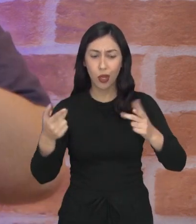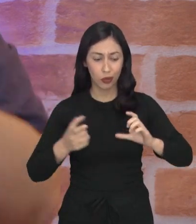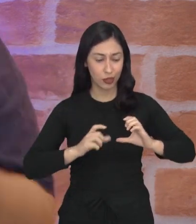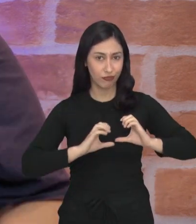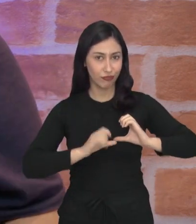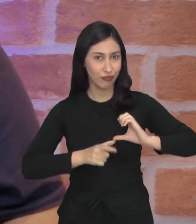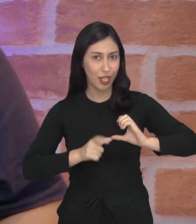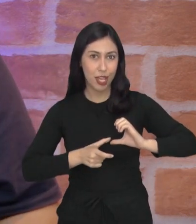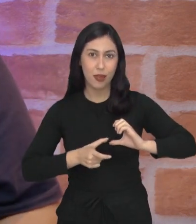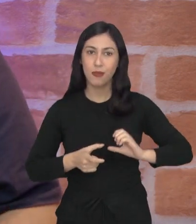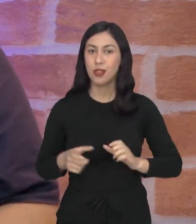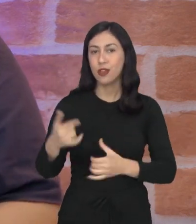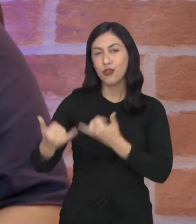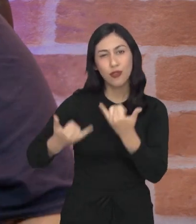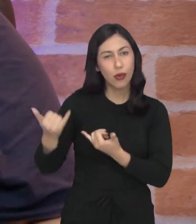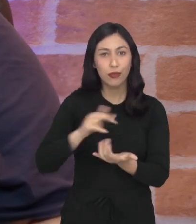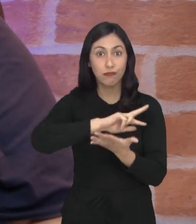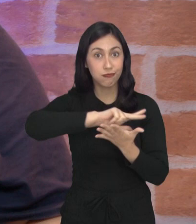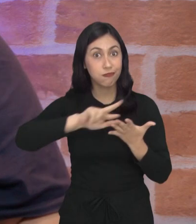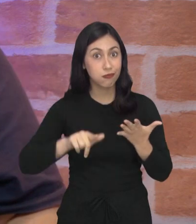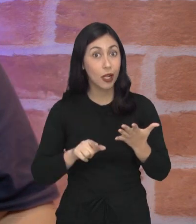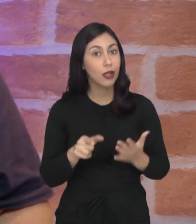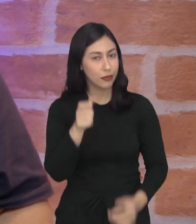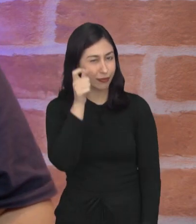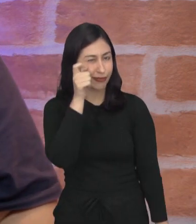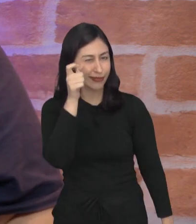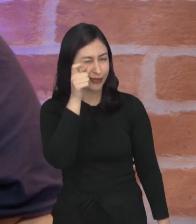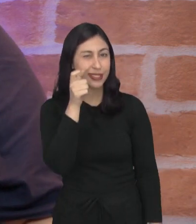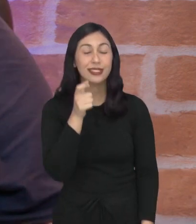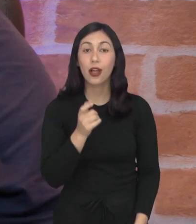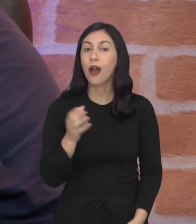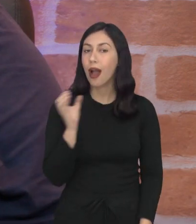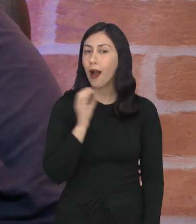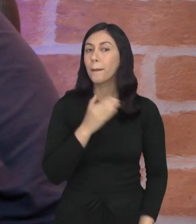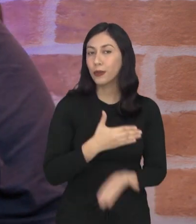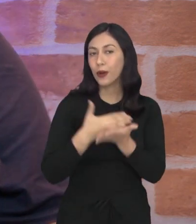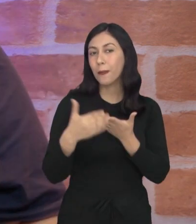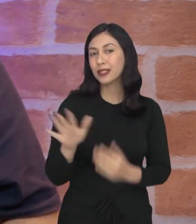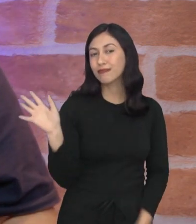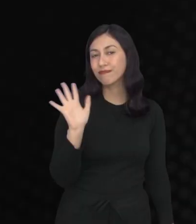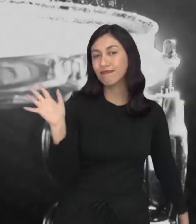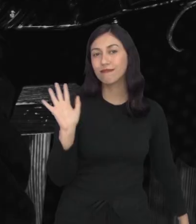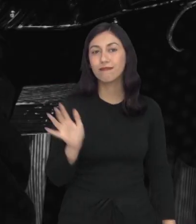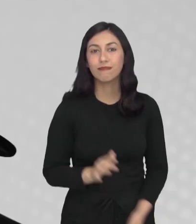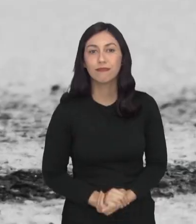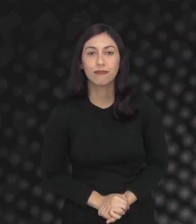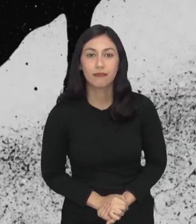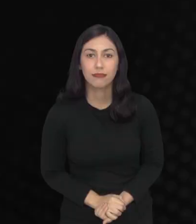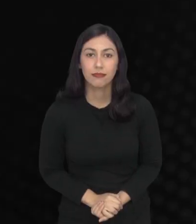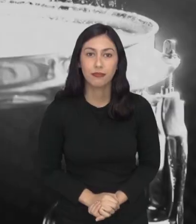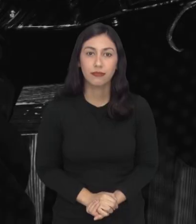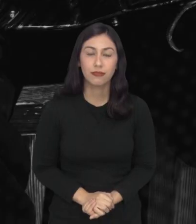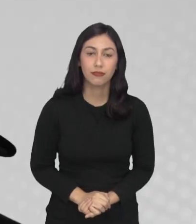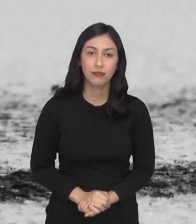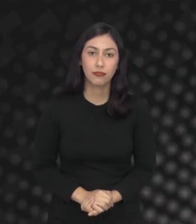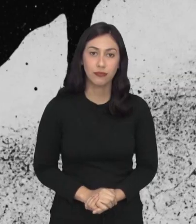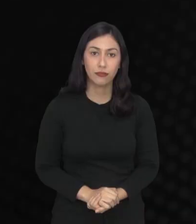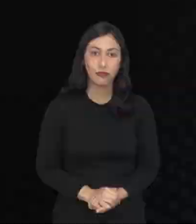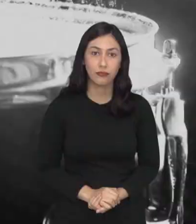enfim, uma série de assuntos, tá? Se eu fosse você, eu não perderia de jeito nenhum, que já começa, hein? Fui!